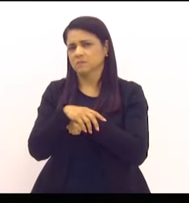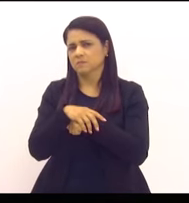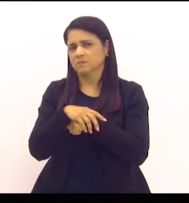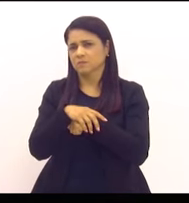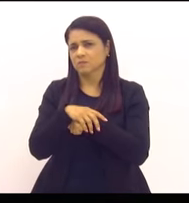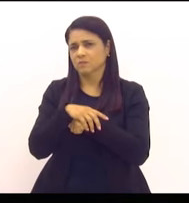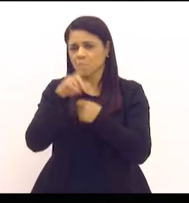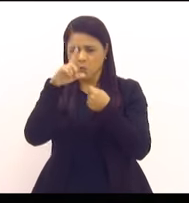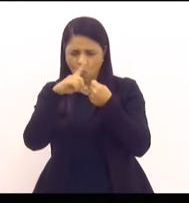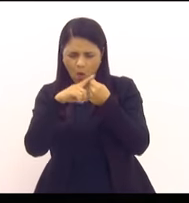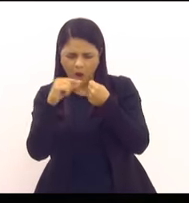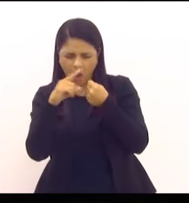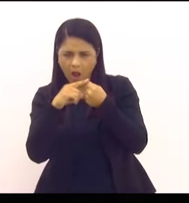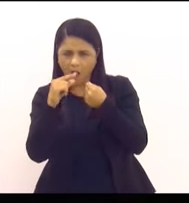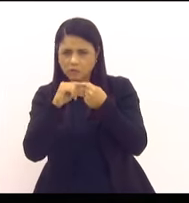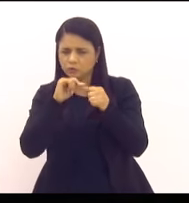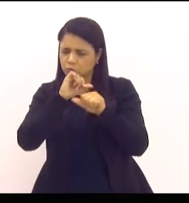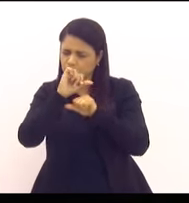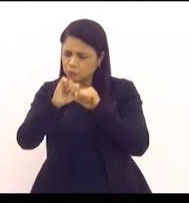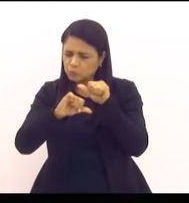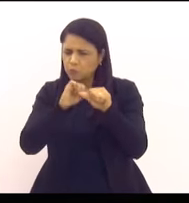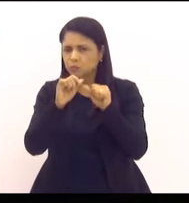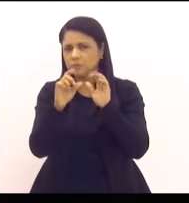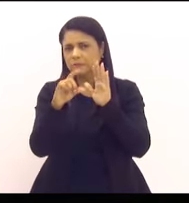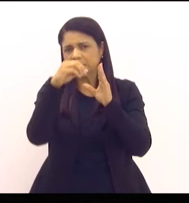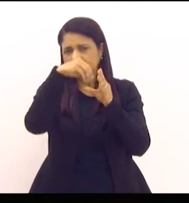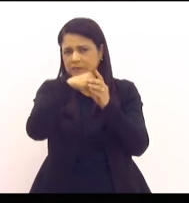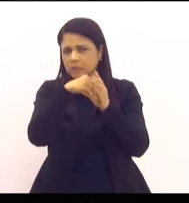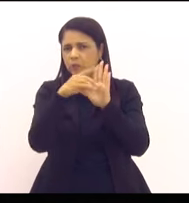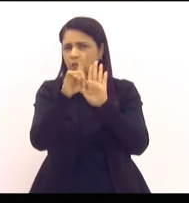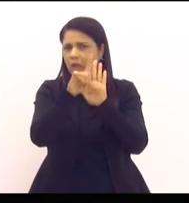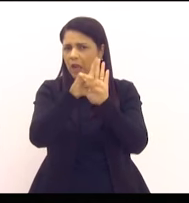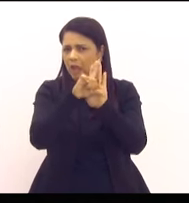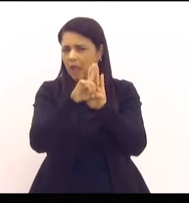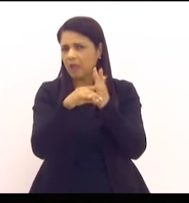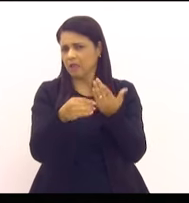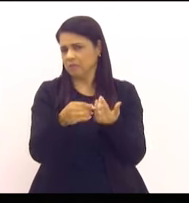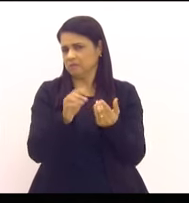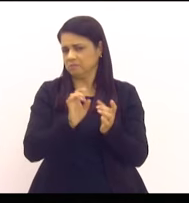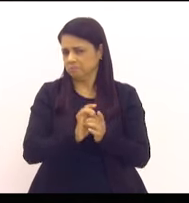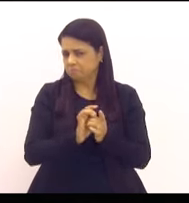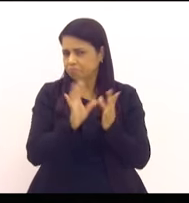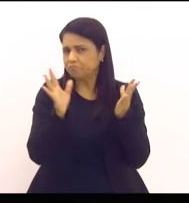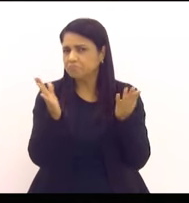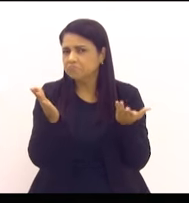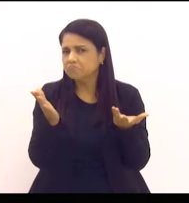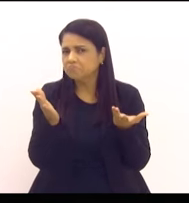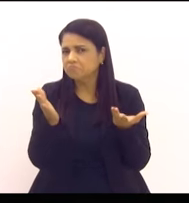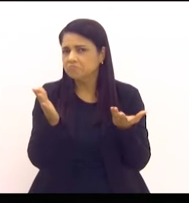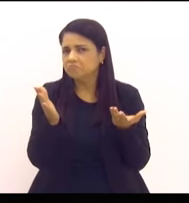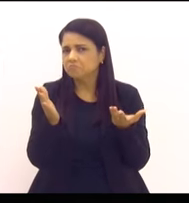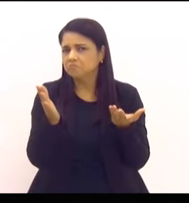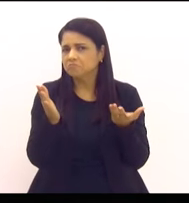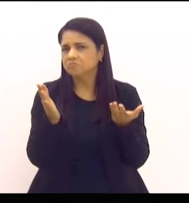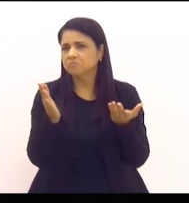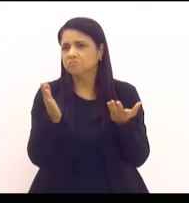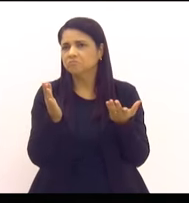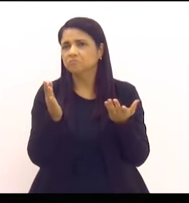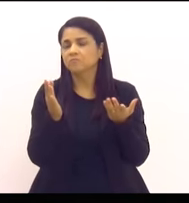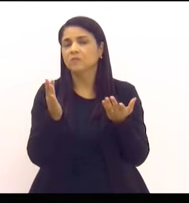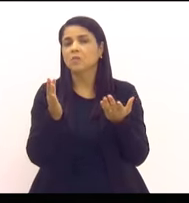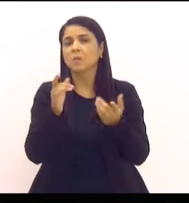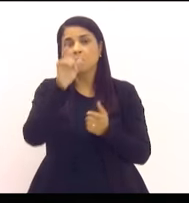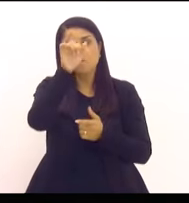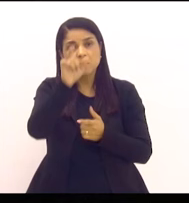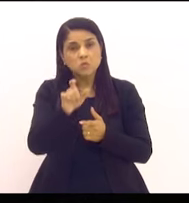um artigo de alteração que permite que, né, alguém que cumpra,